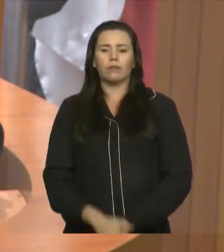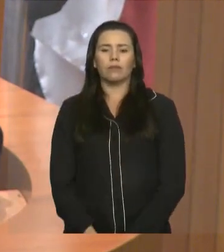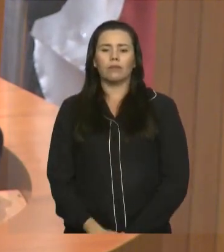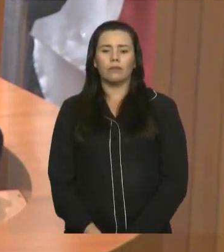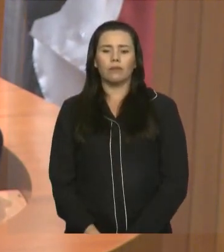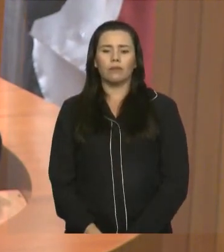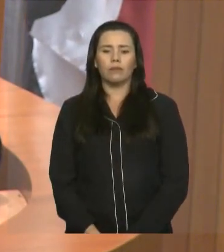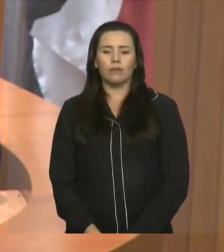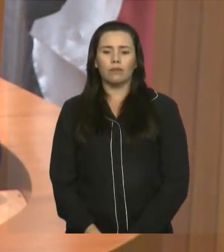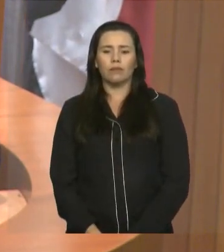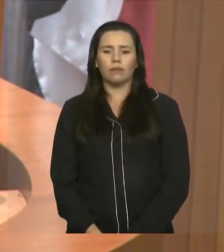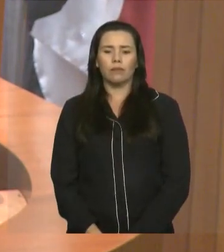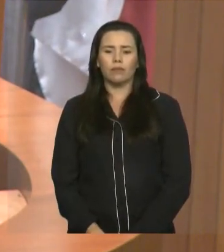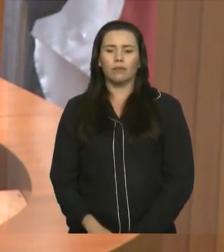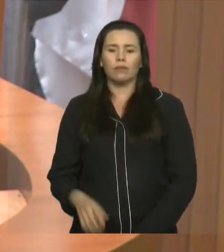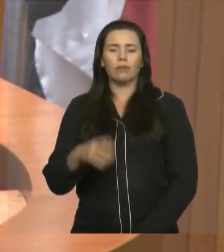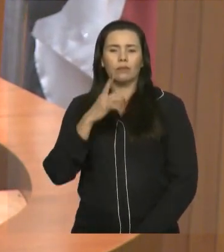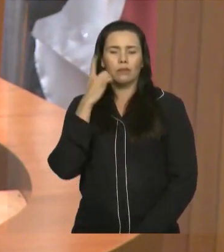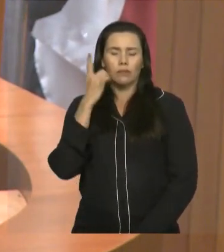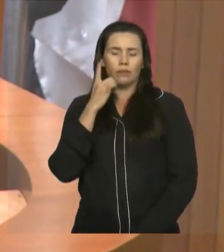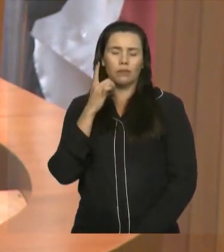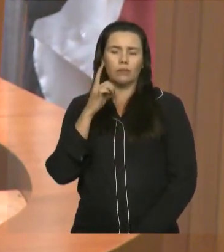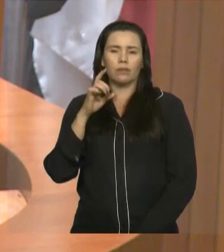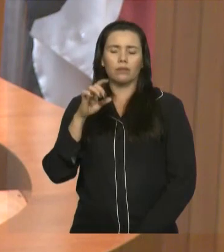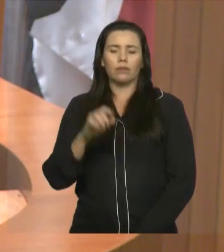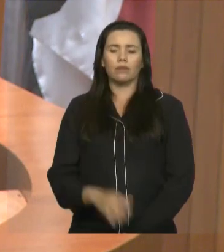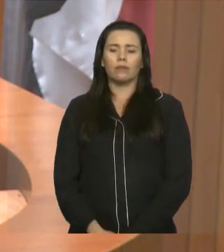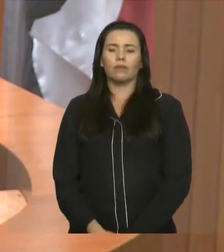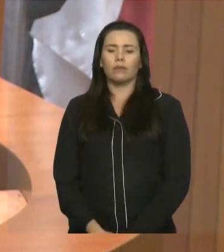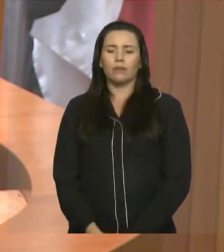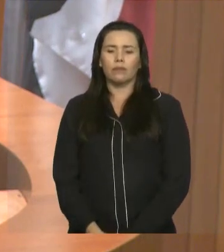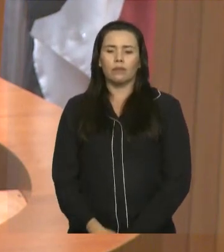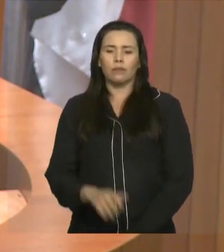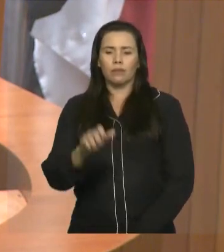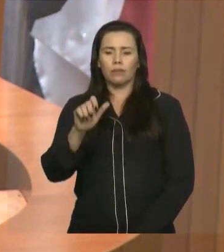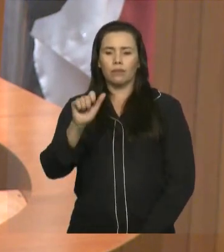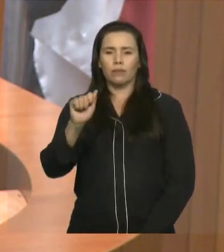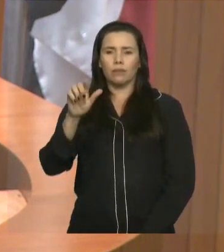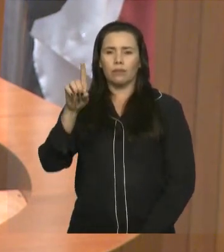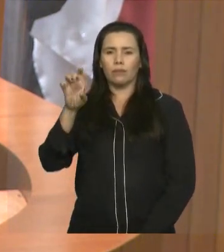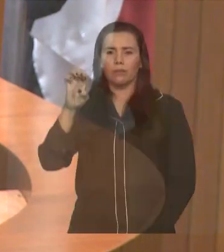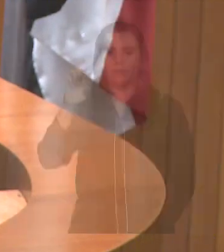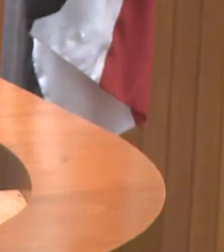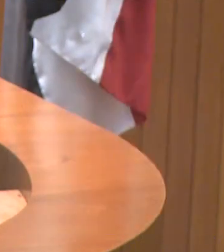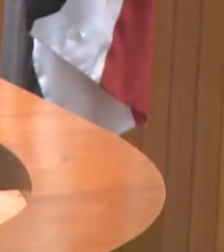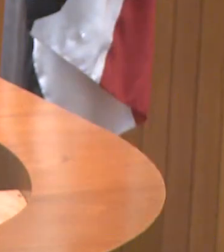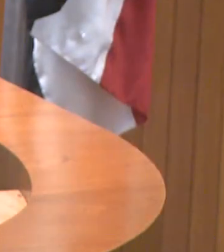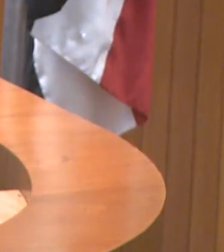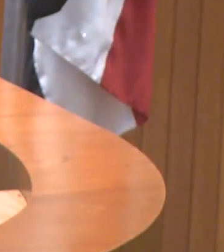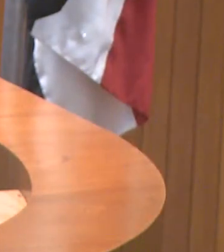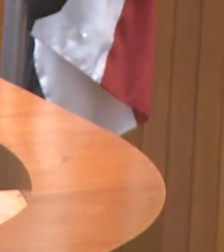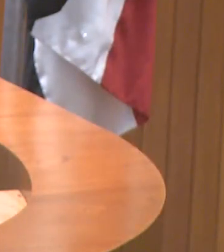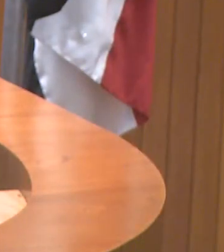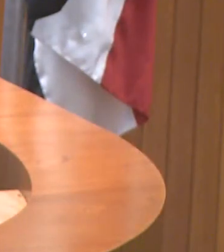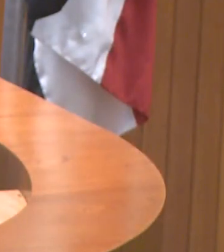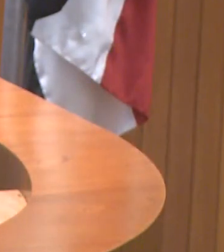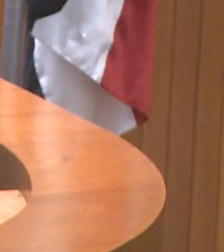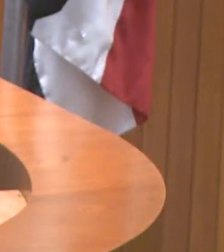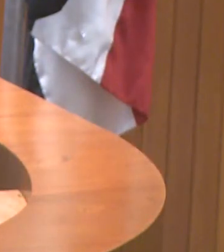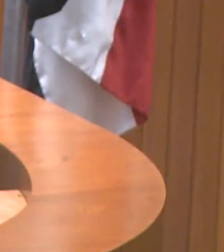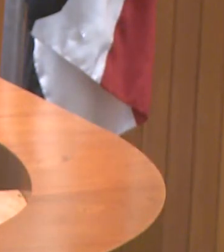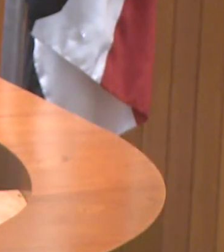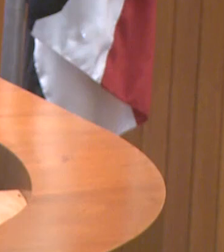nosso decano, Edivaldo Holanda, o nosso deputado ali